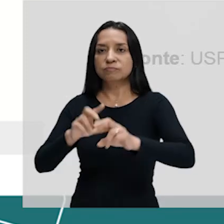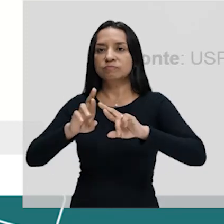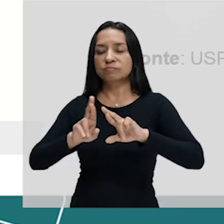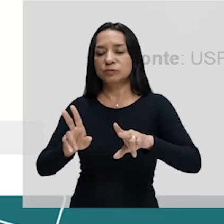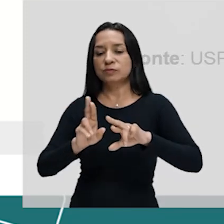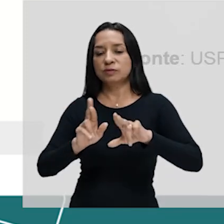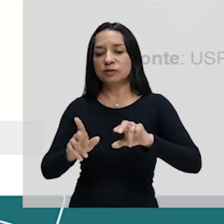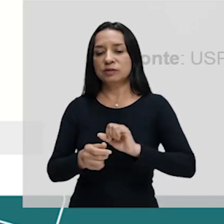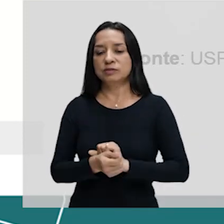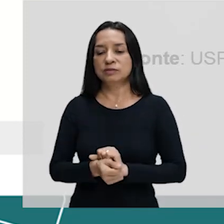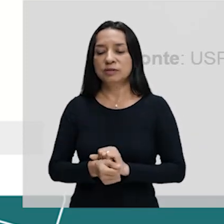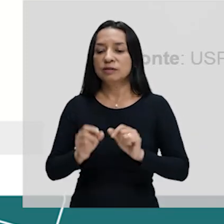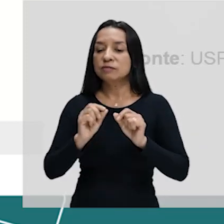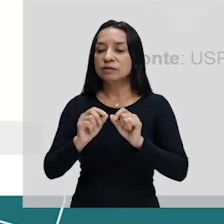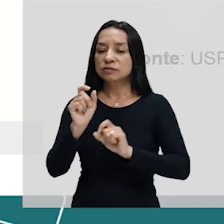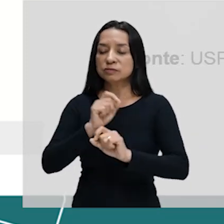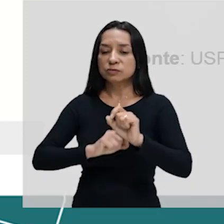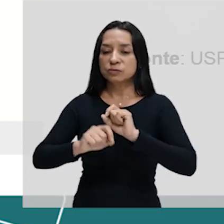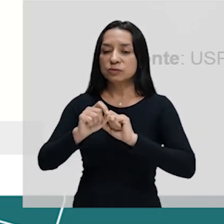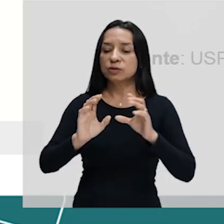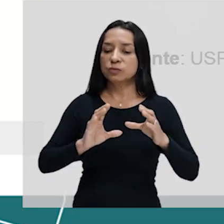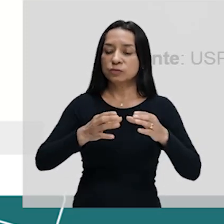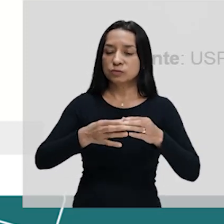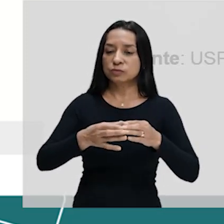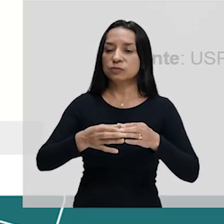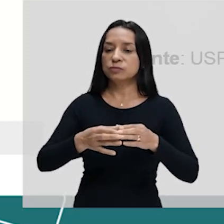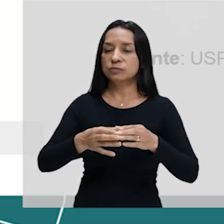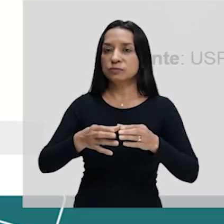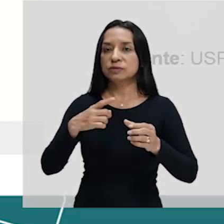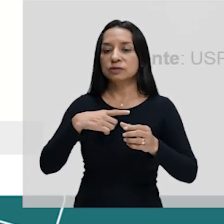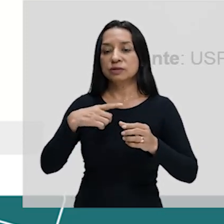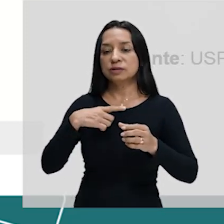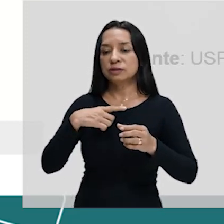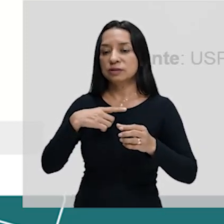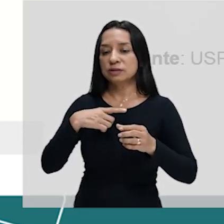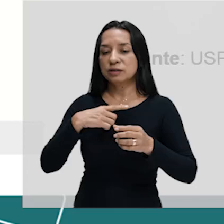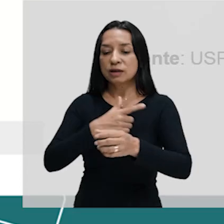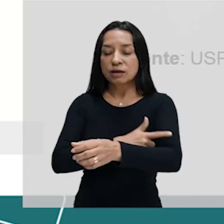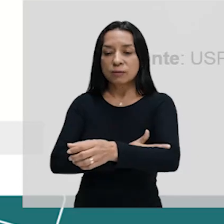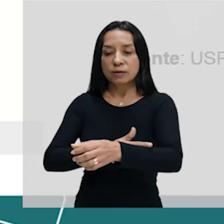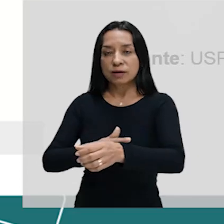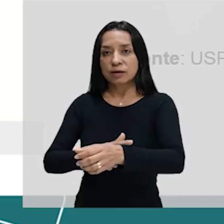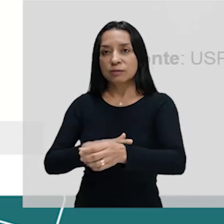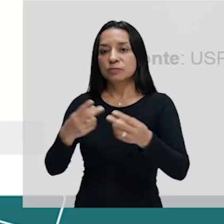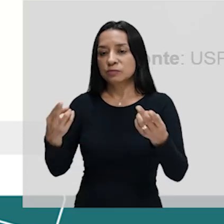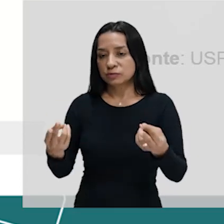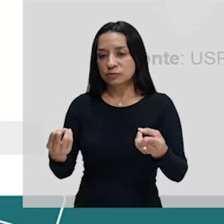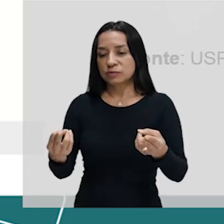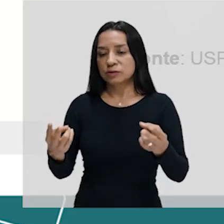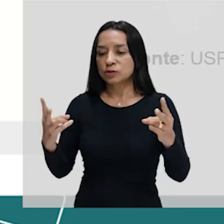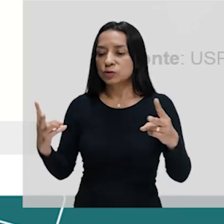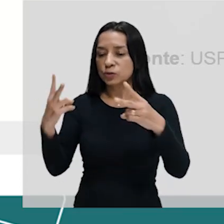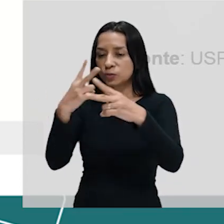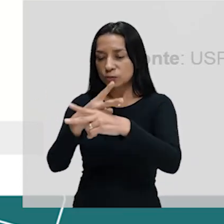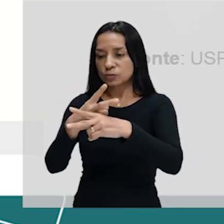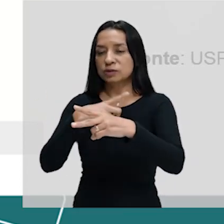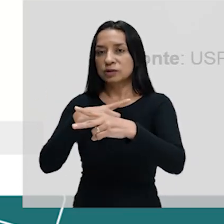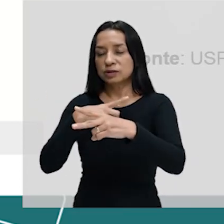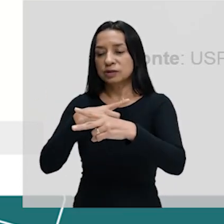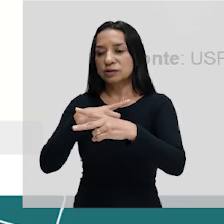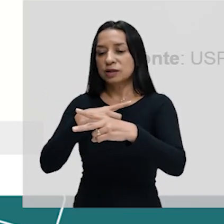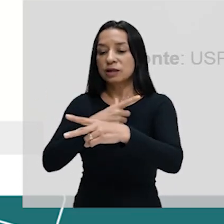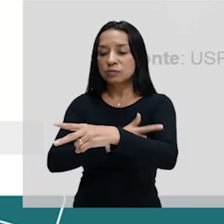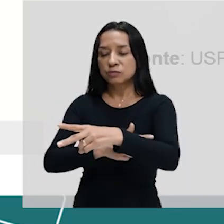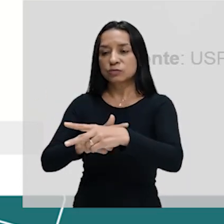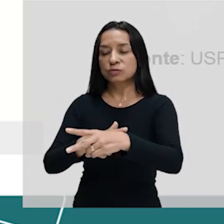diferentes. E isso faz com que os grupos que têm os mesmos hábitos só se cruzem com quem tem os mesmos hábitos, tá? E aí,